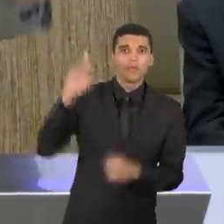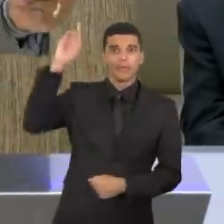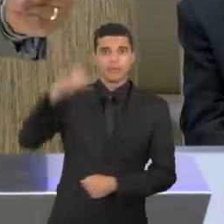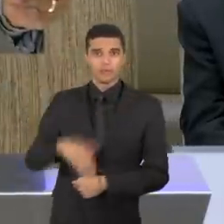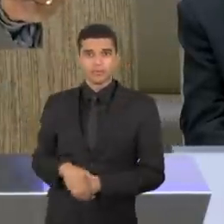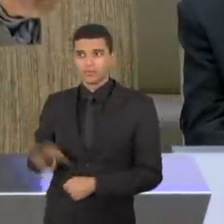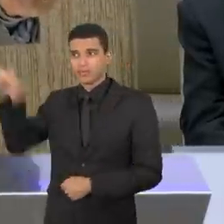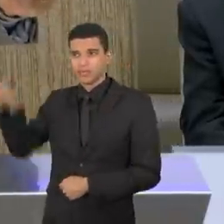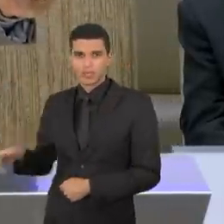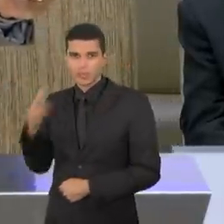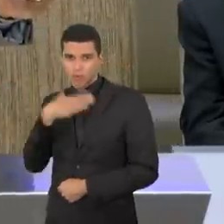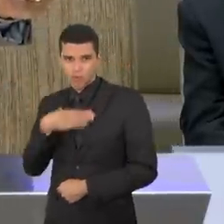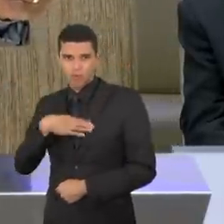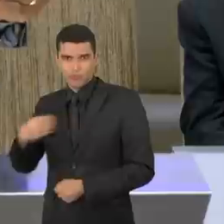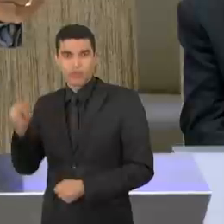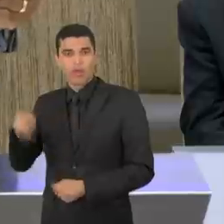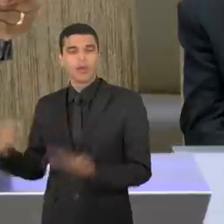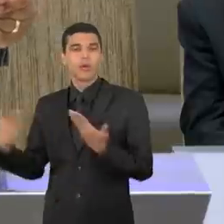escapamento.